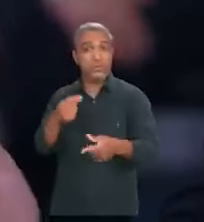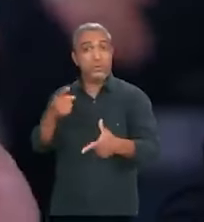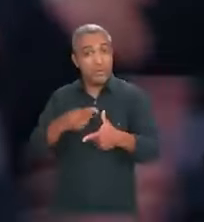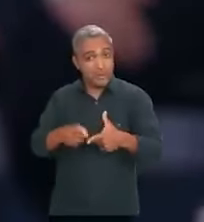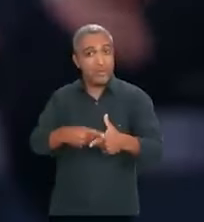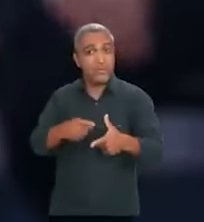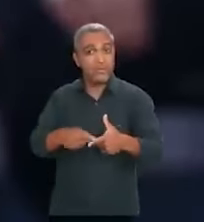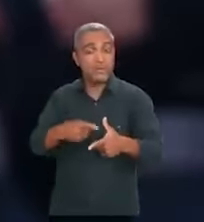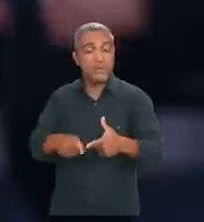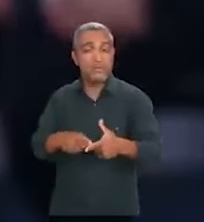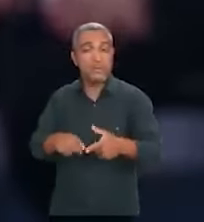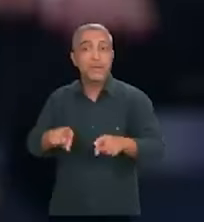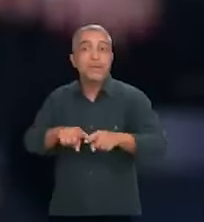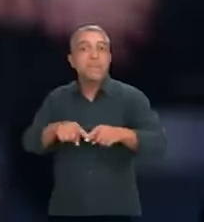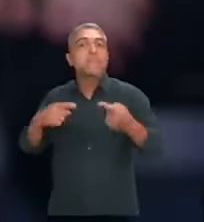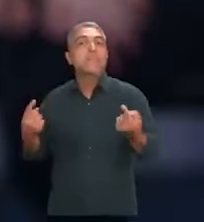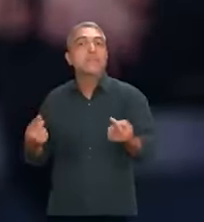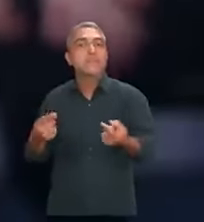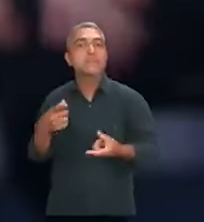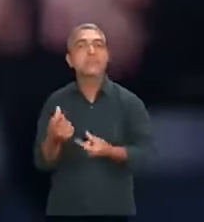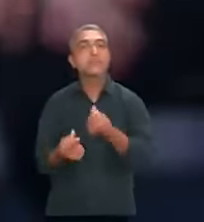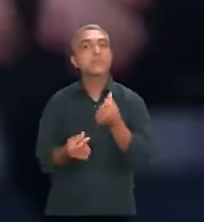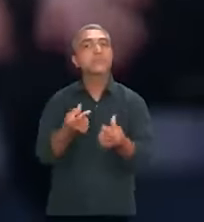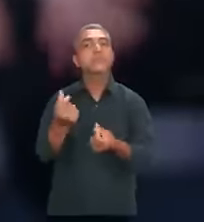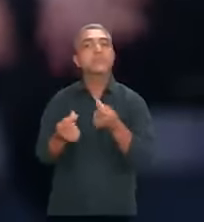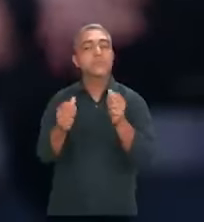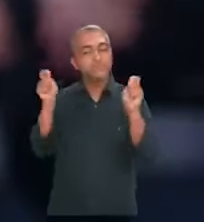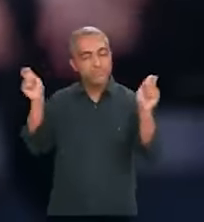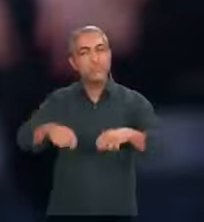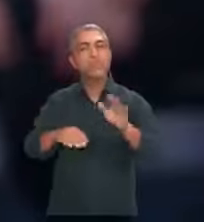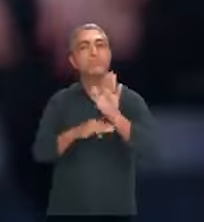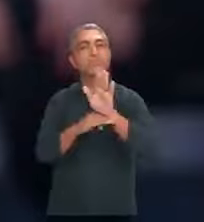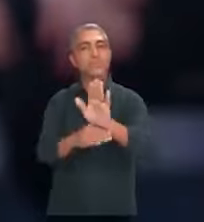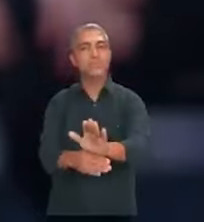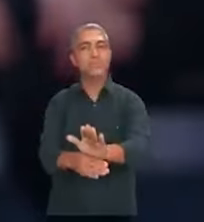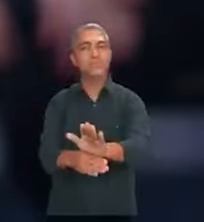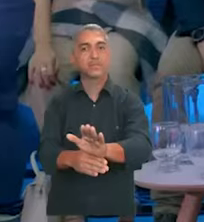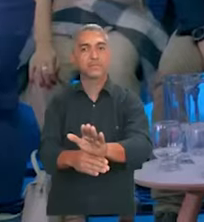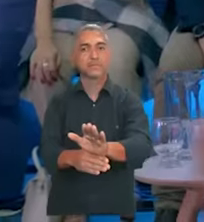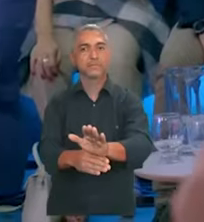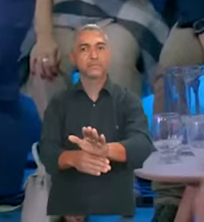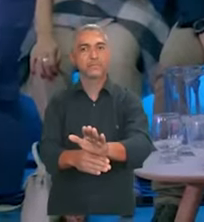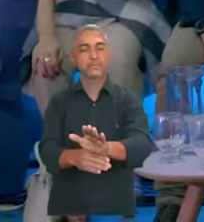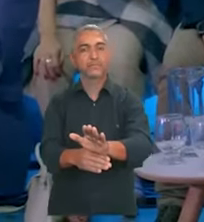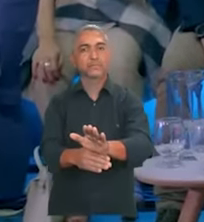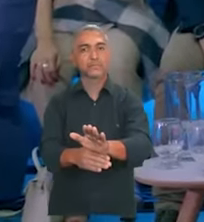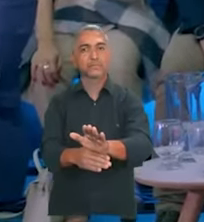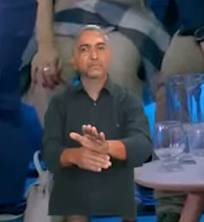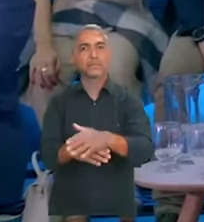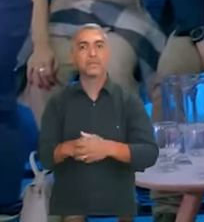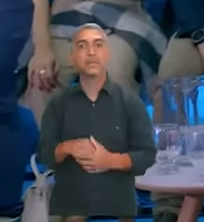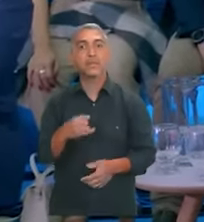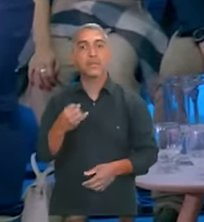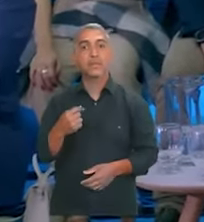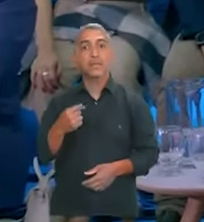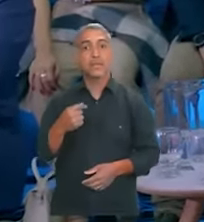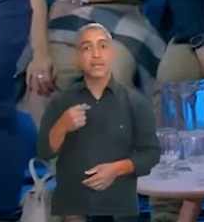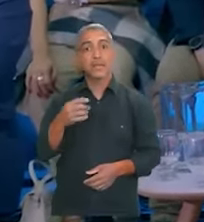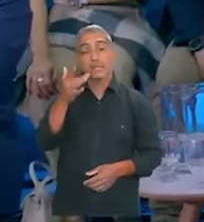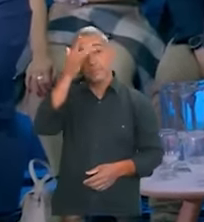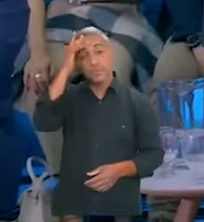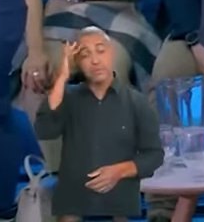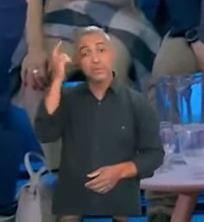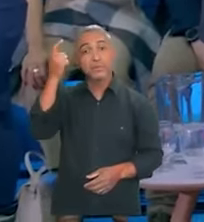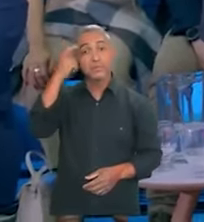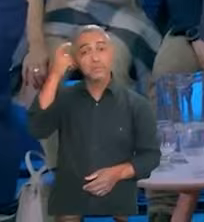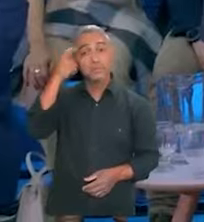acesso quando era um pastor estudioso conhecedor da palavra mas eu não tinha nada as pessoas